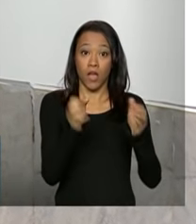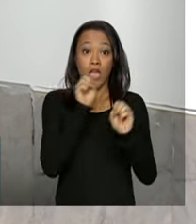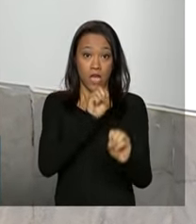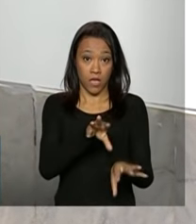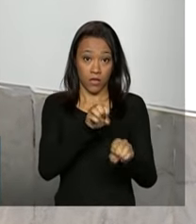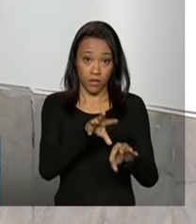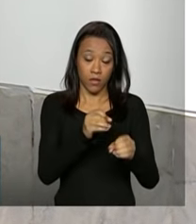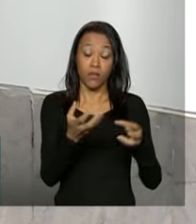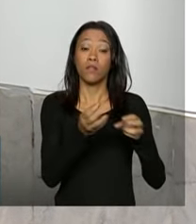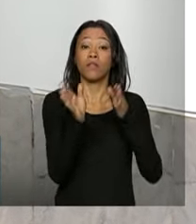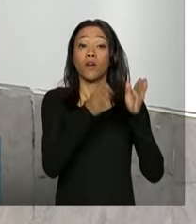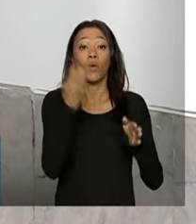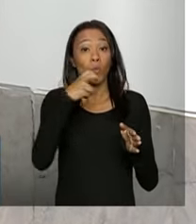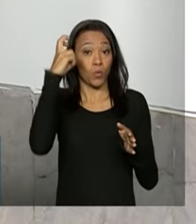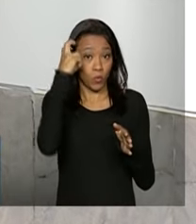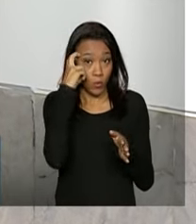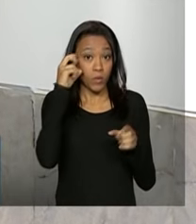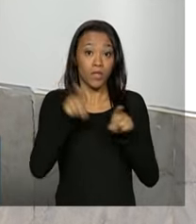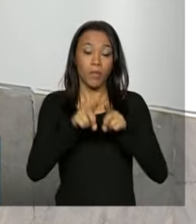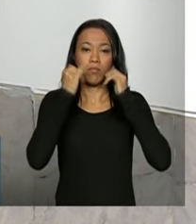cultura e energia.